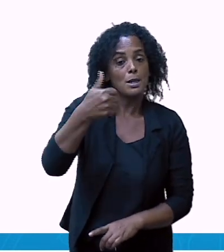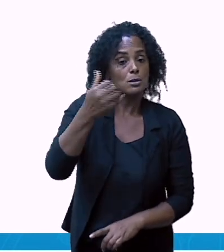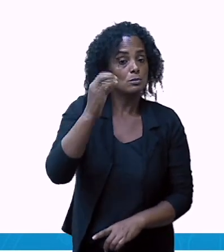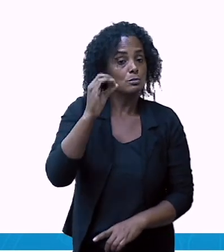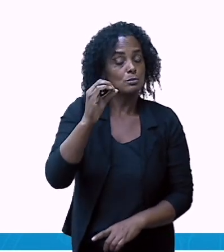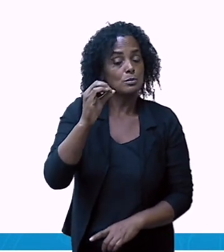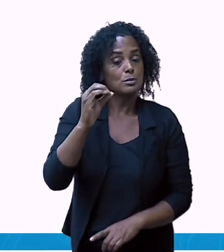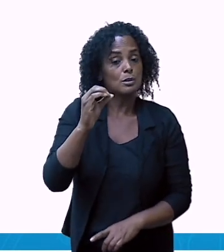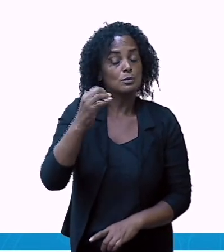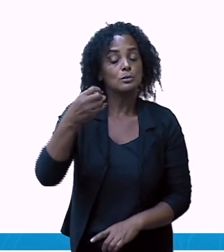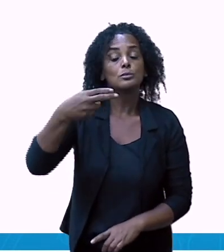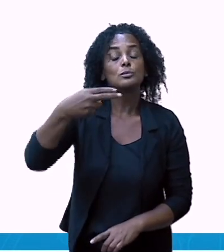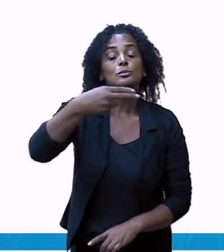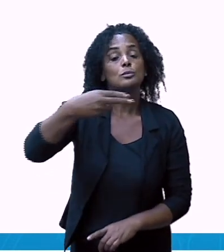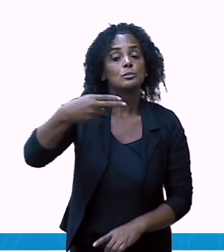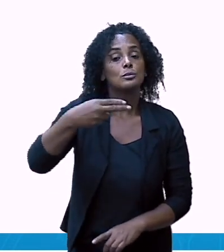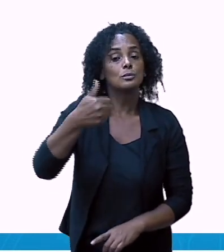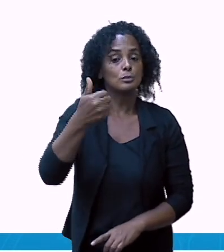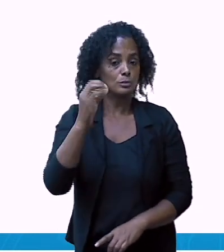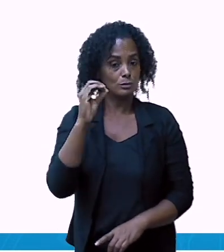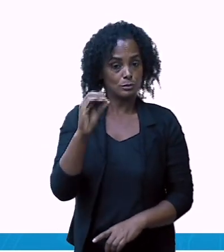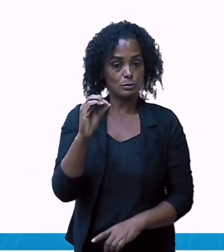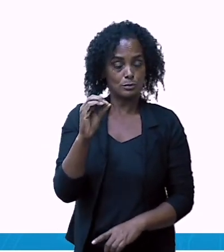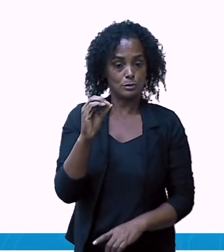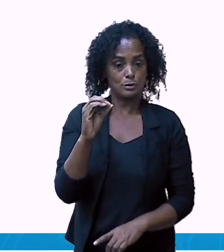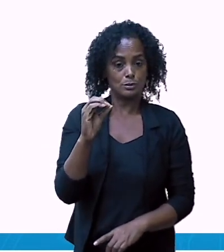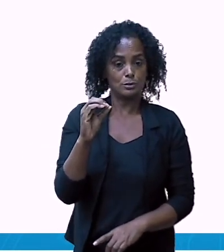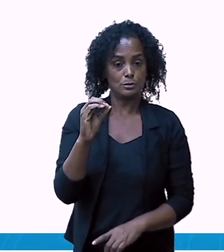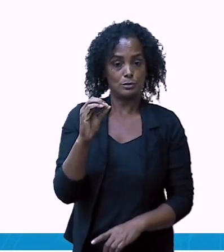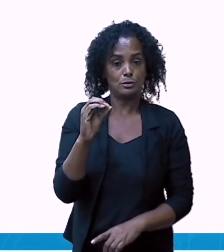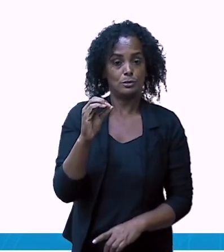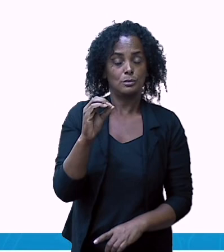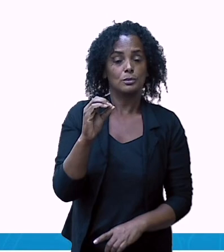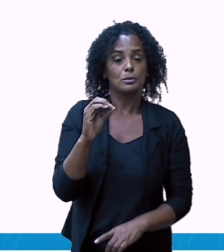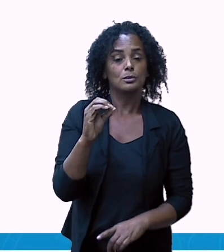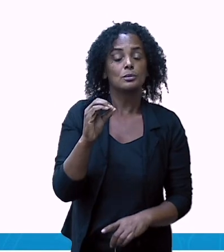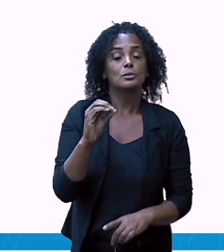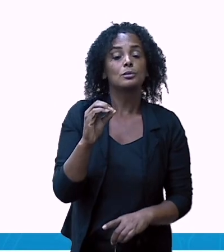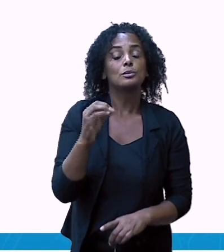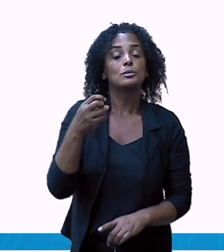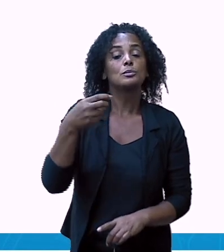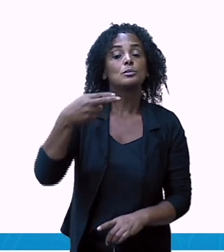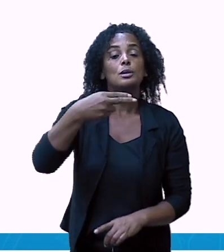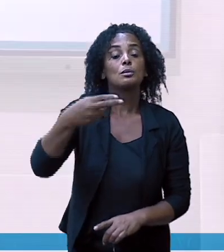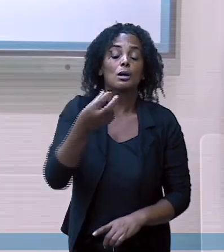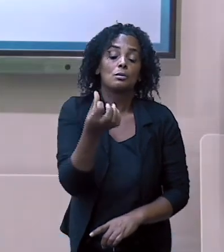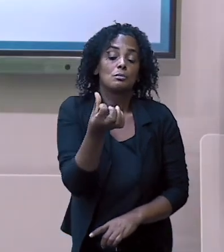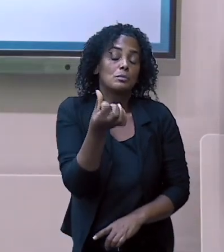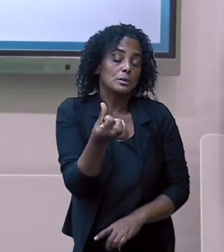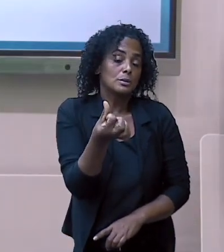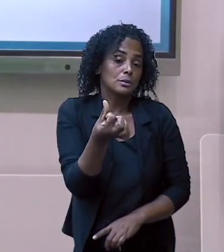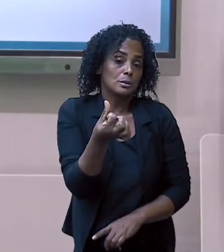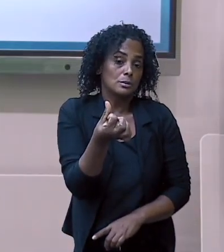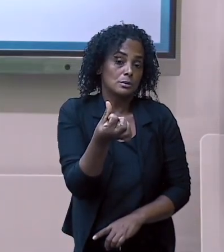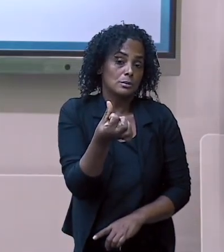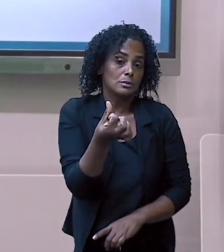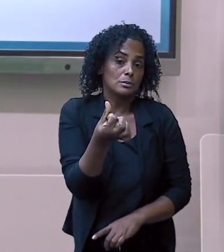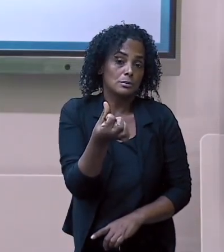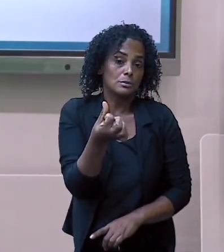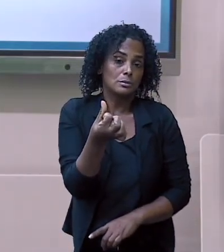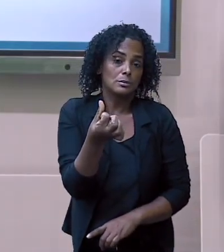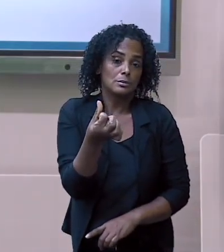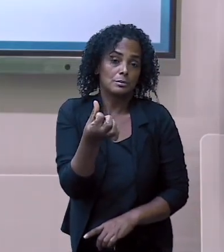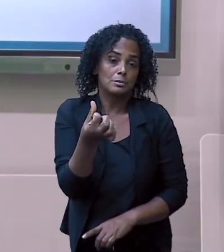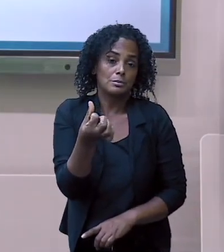são 6. Então, chegamos ao cálculo final da nossa expressão numérica. E